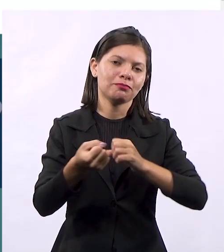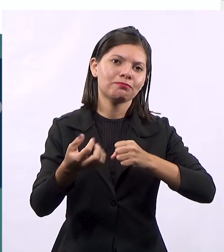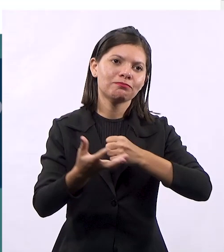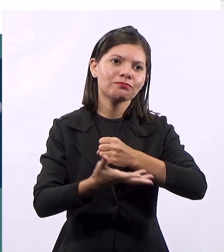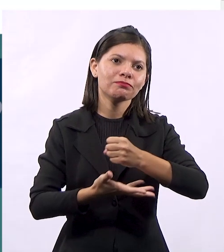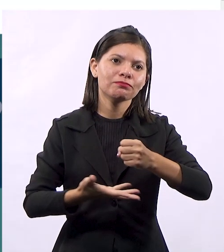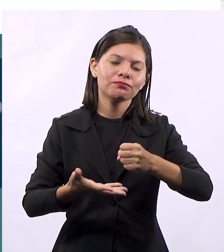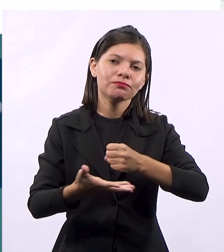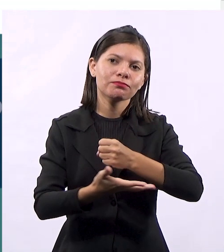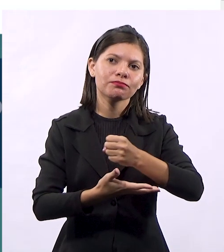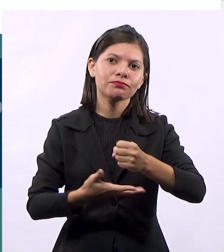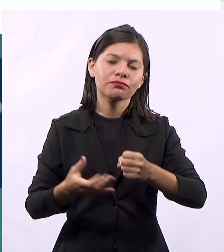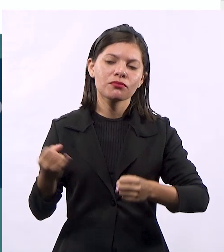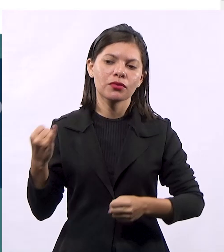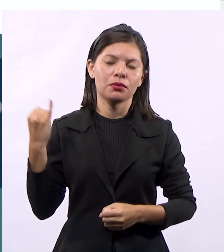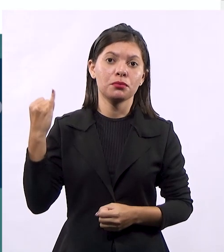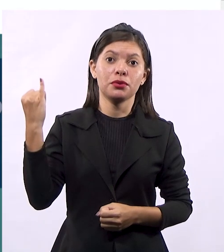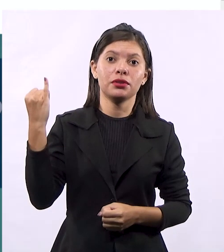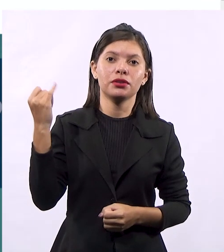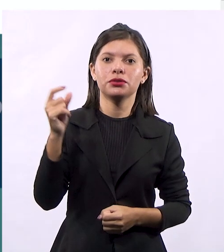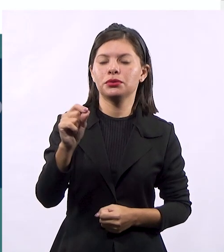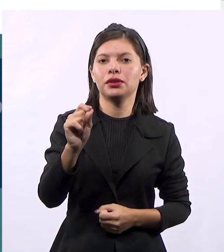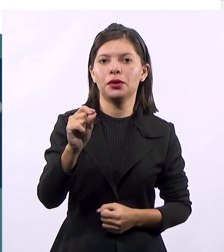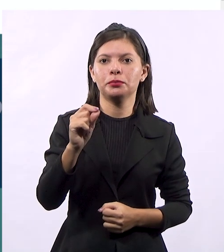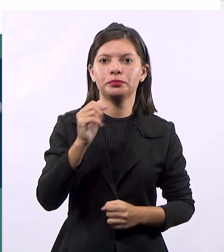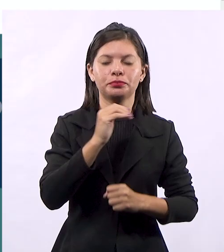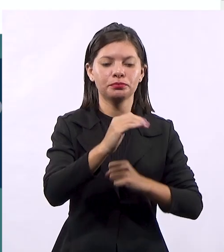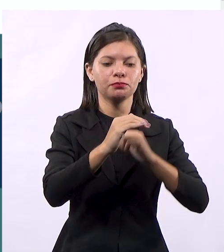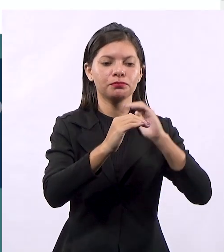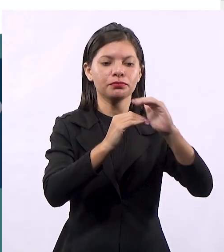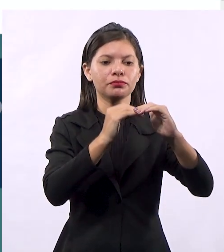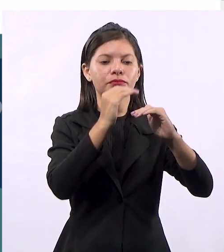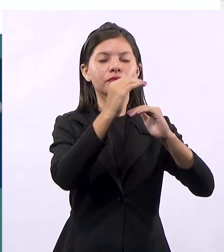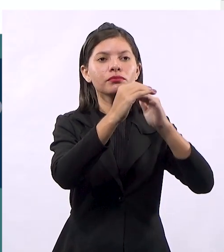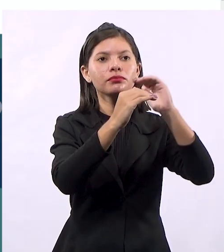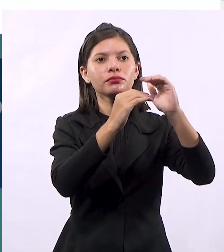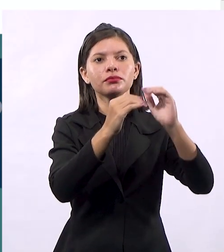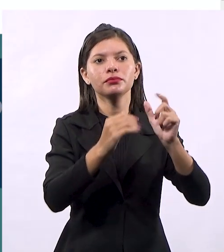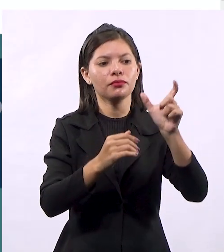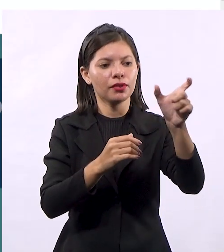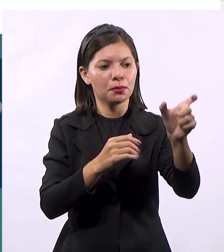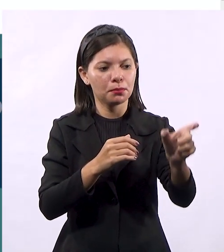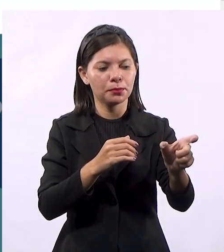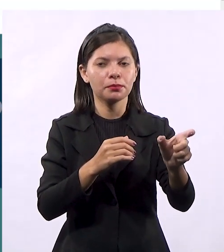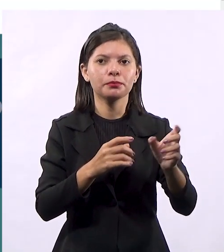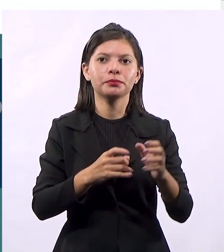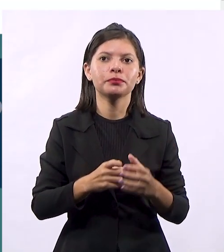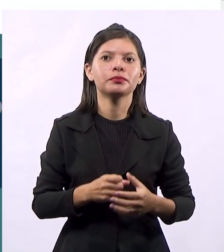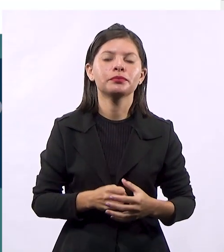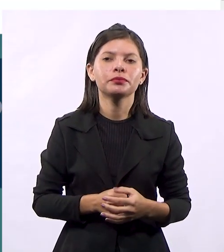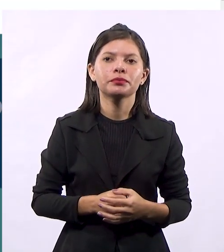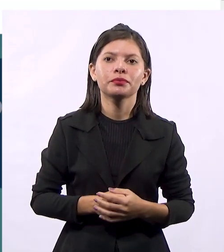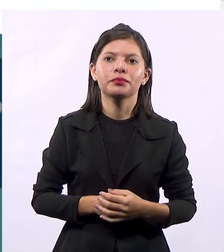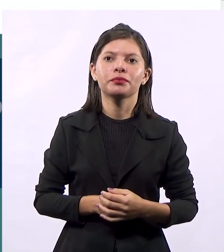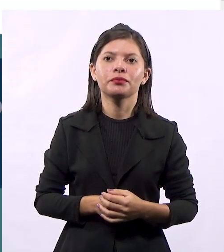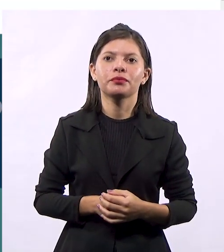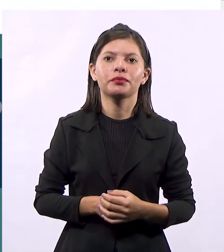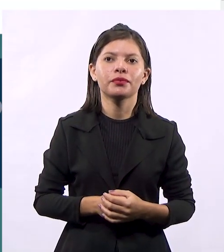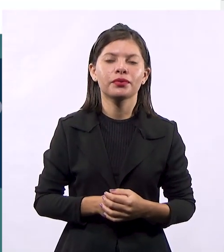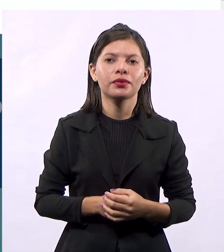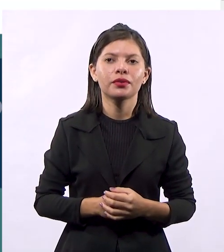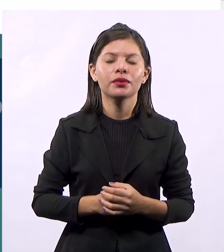será promovida e incentivada com a colaboração da sociedade, visando o quê? Aqui nós temos um dos princípios da educação,